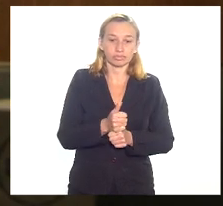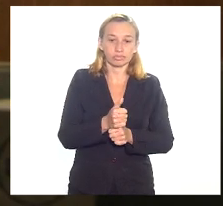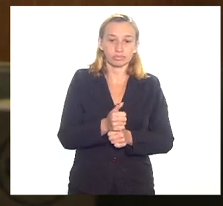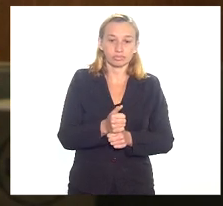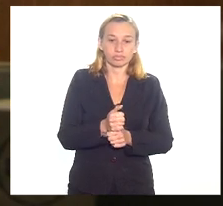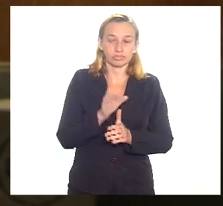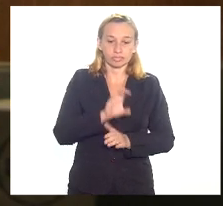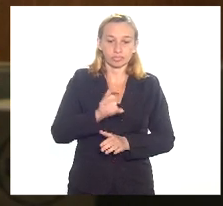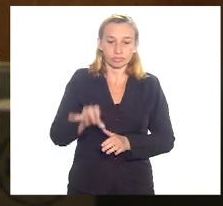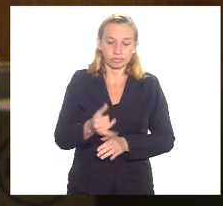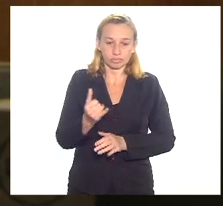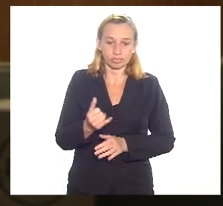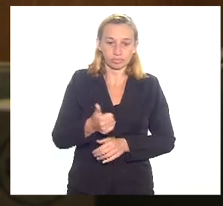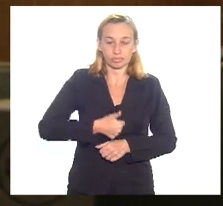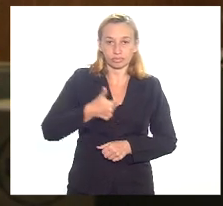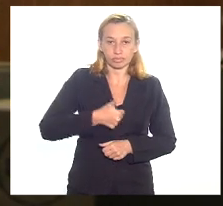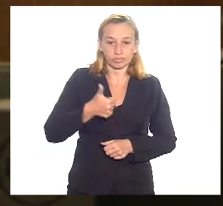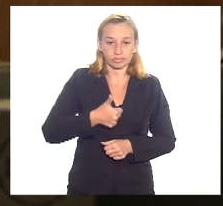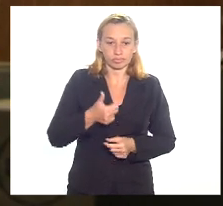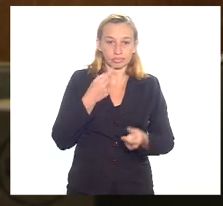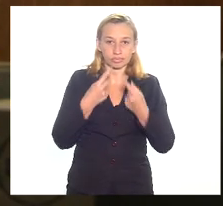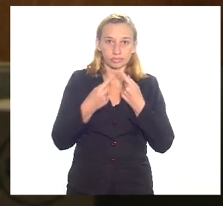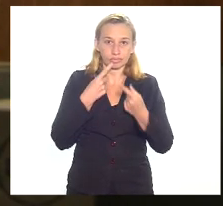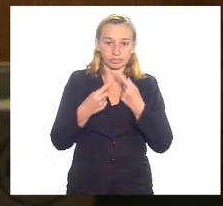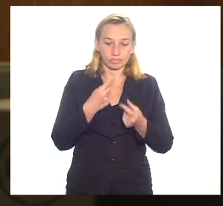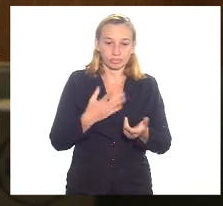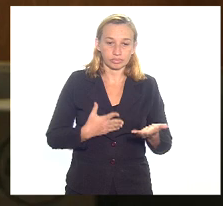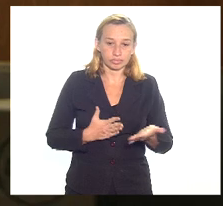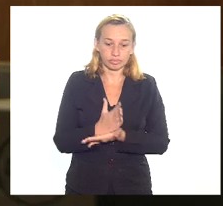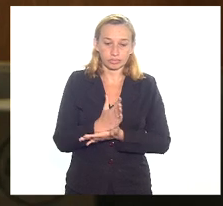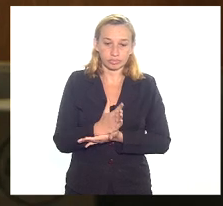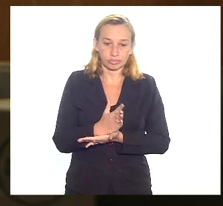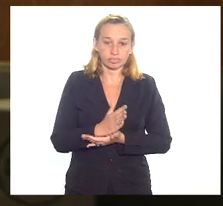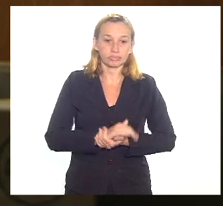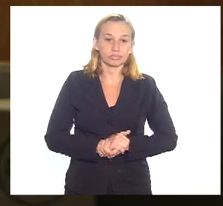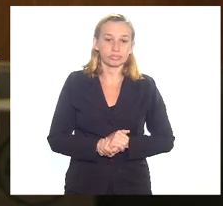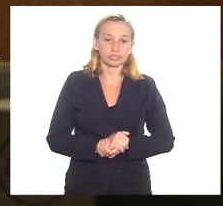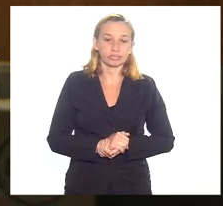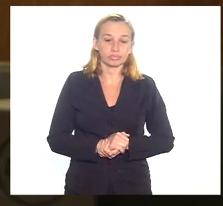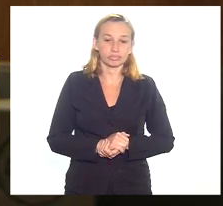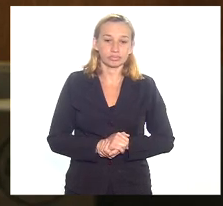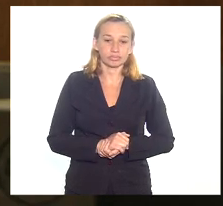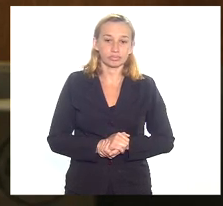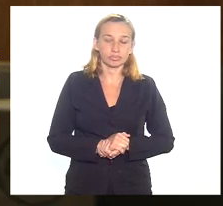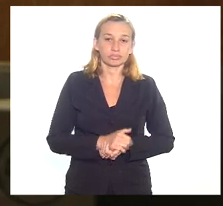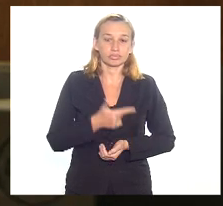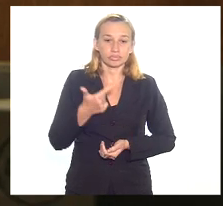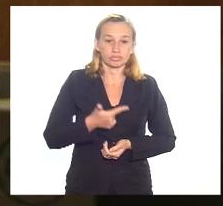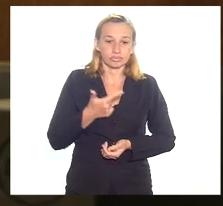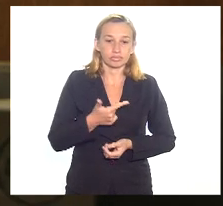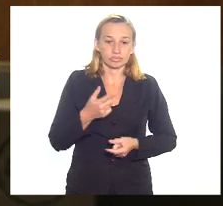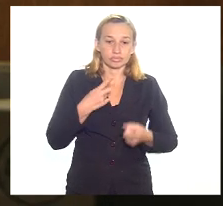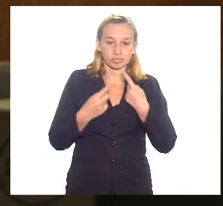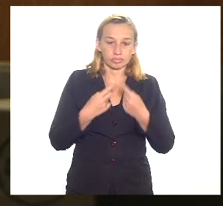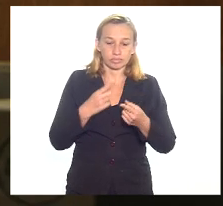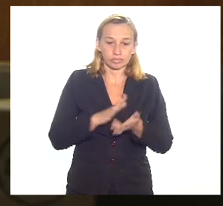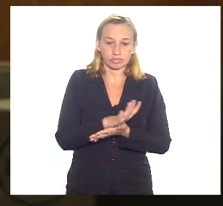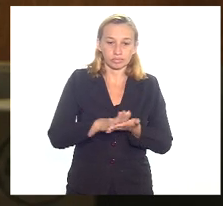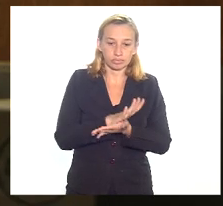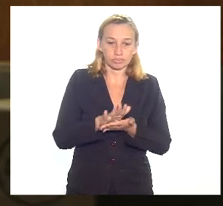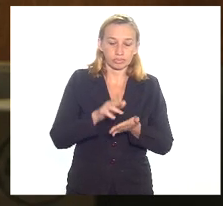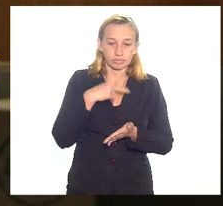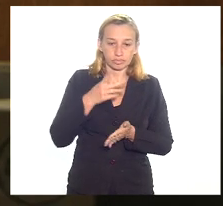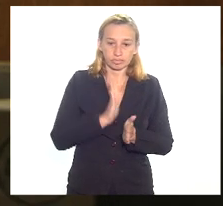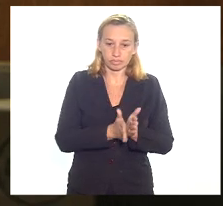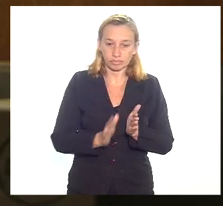CCJ em primeira discussão, se os que aprovam nesse como estão aprovado, vai à segunda discussão. Nada mais a tratar